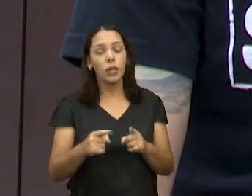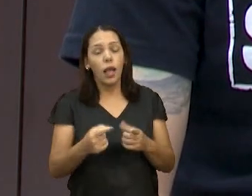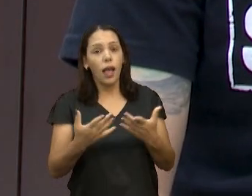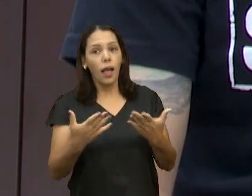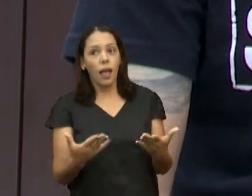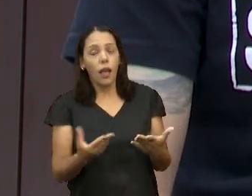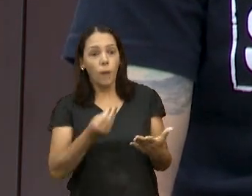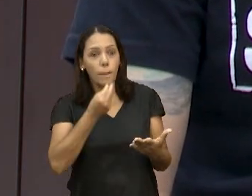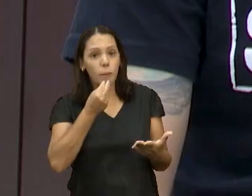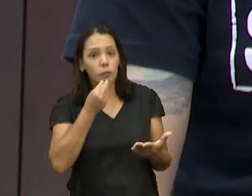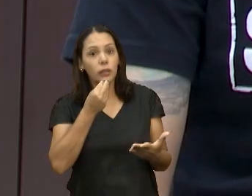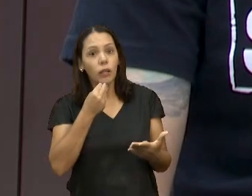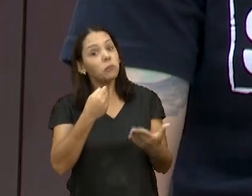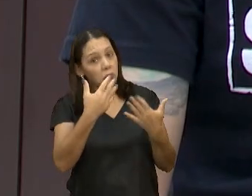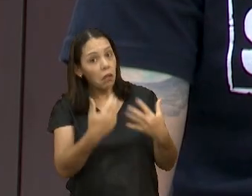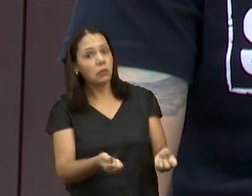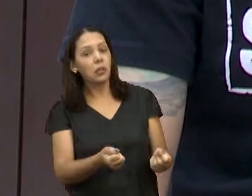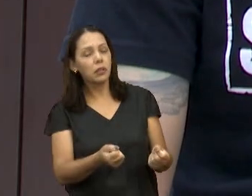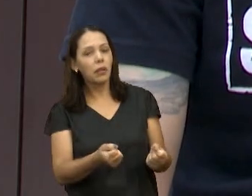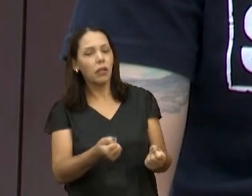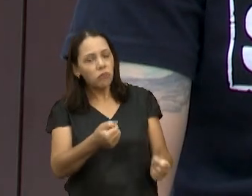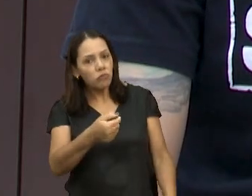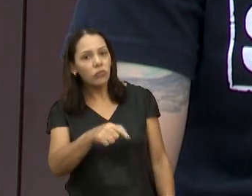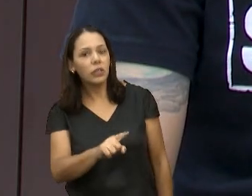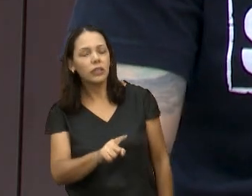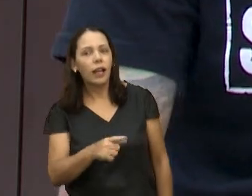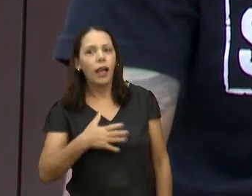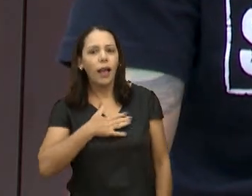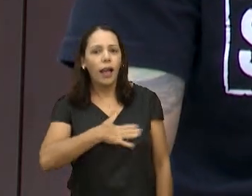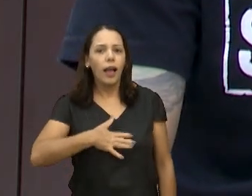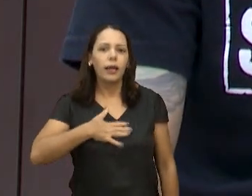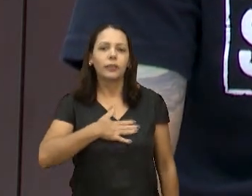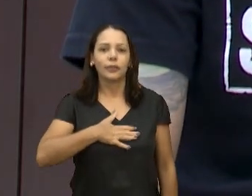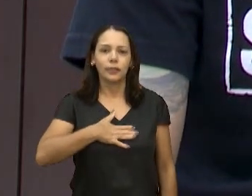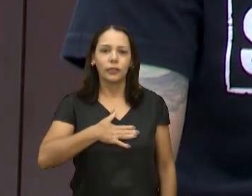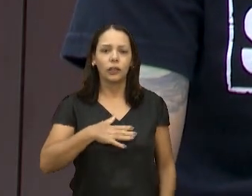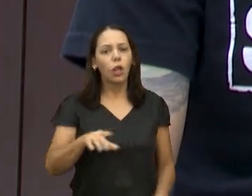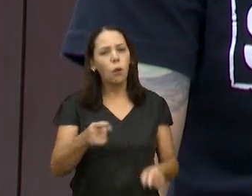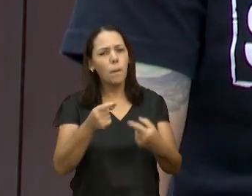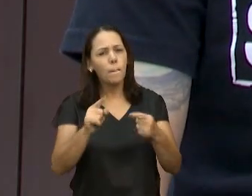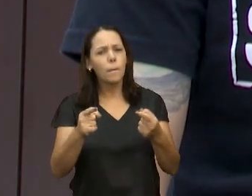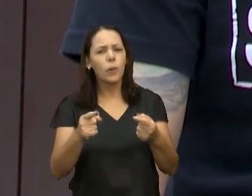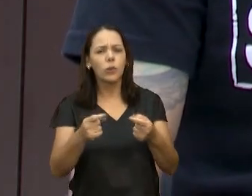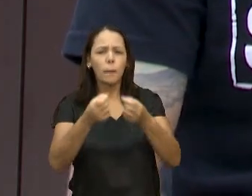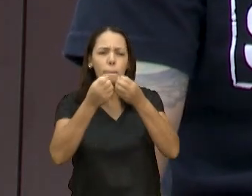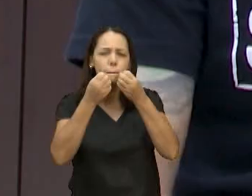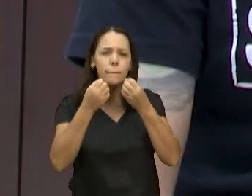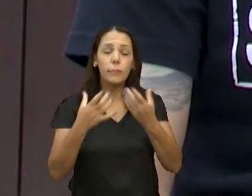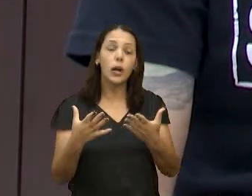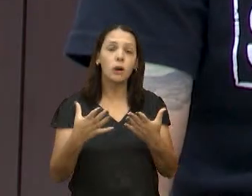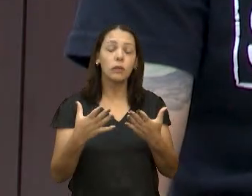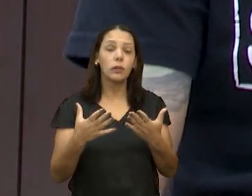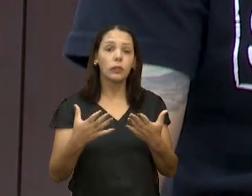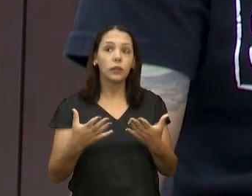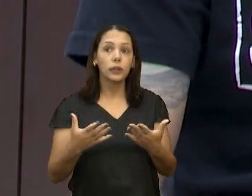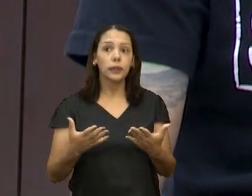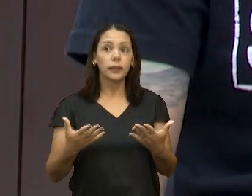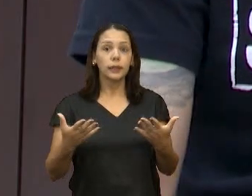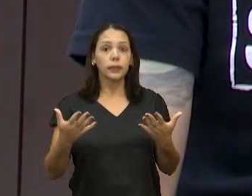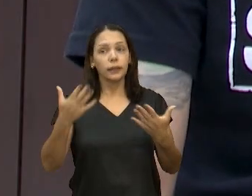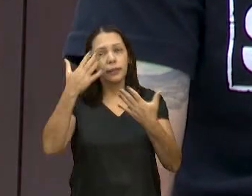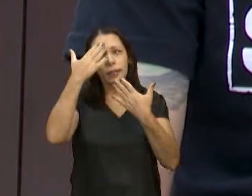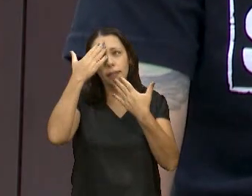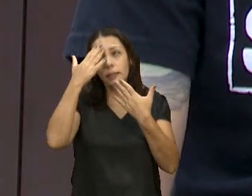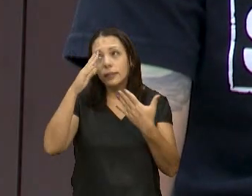oportunidade, fui, gostei, porque a música sempre é uma coisa que me fez muito bem. E hoje em dia, graças a Deus,